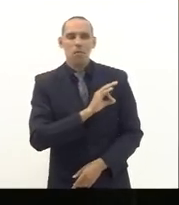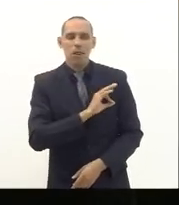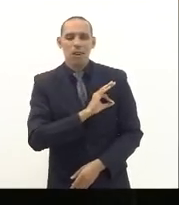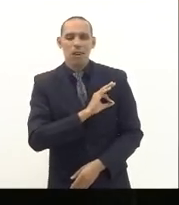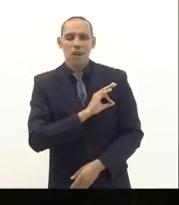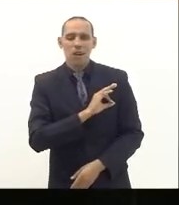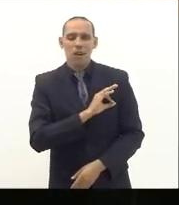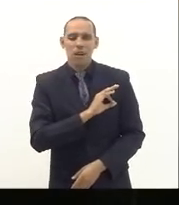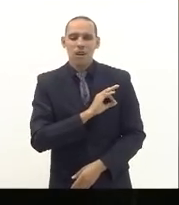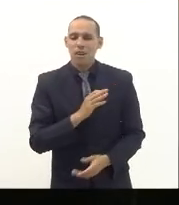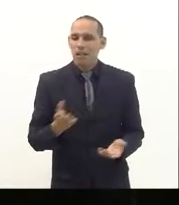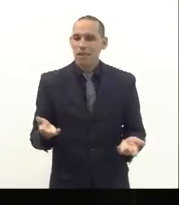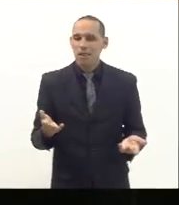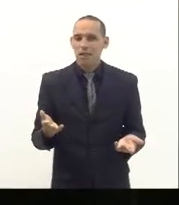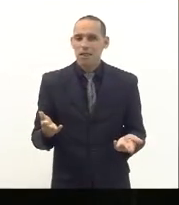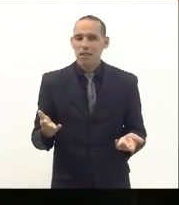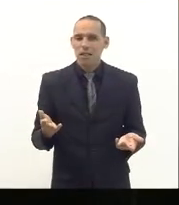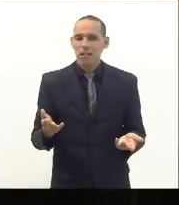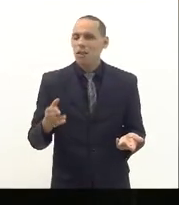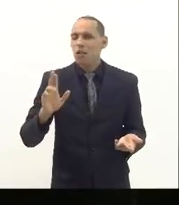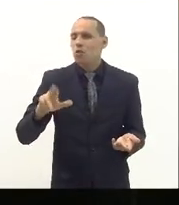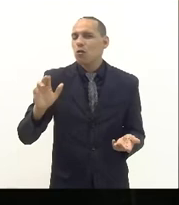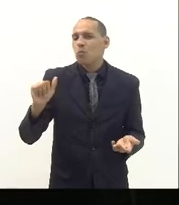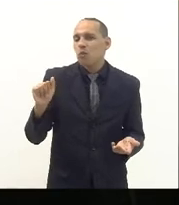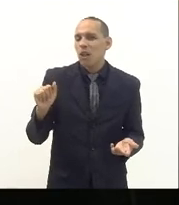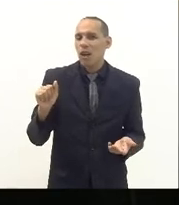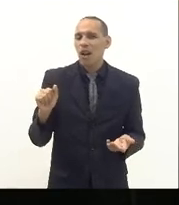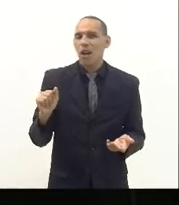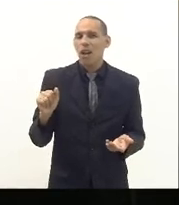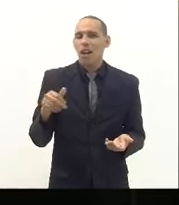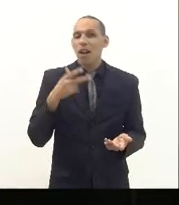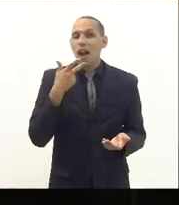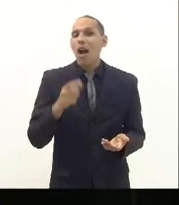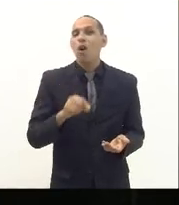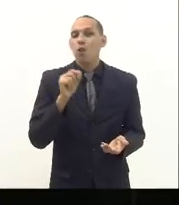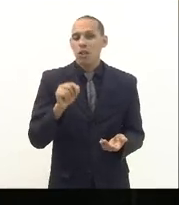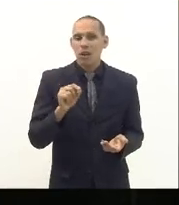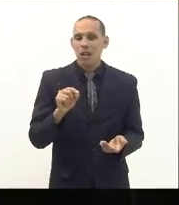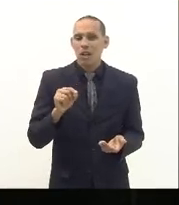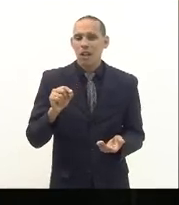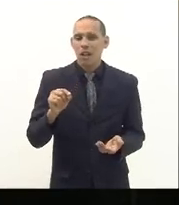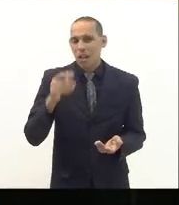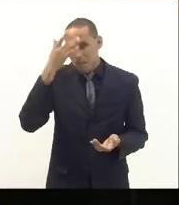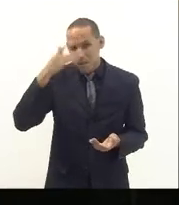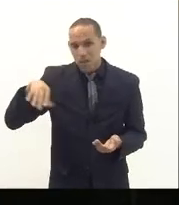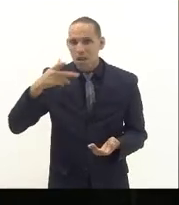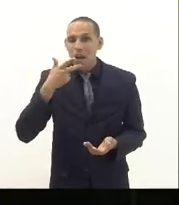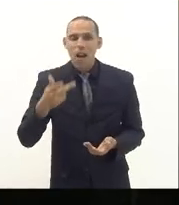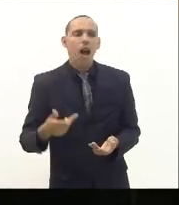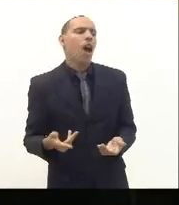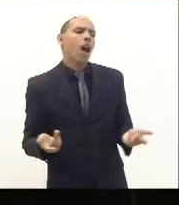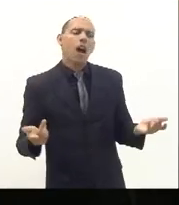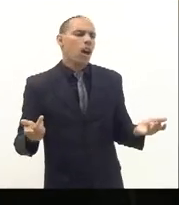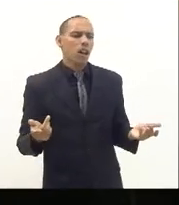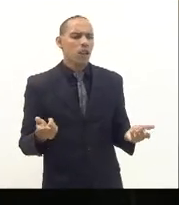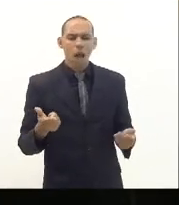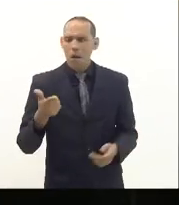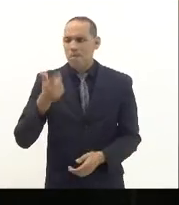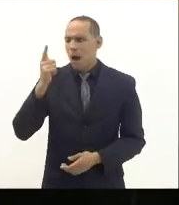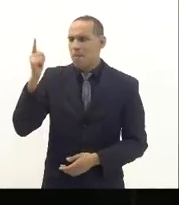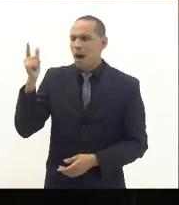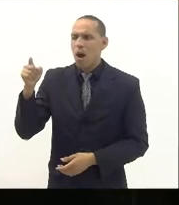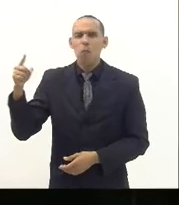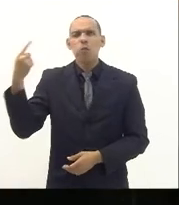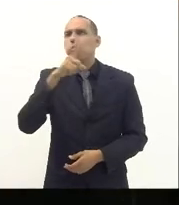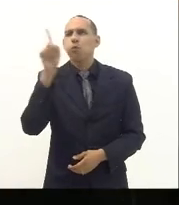raramente ou quase nunca você vai encontrar de fato uma pessoa dizendo que essa